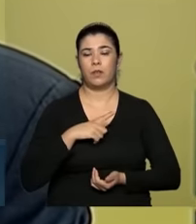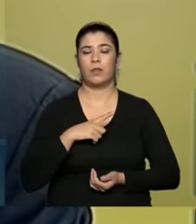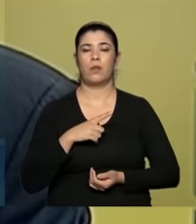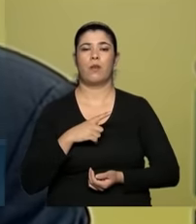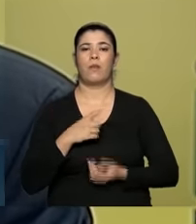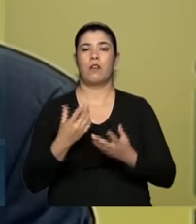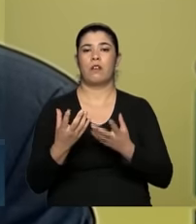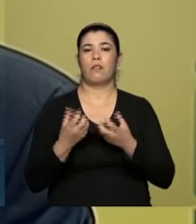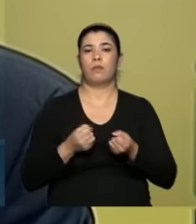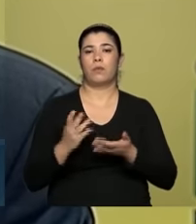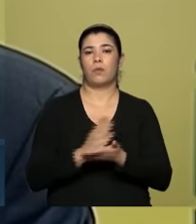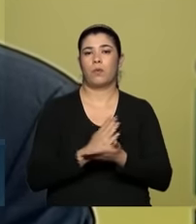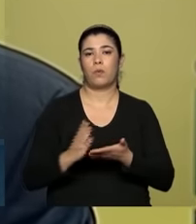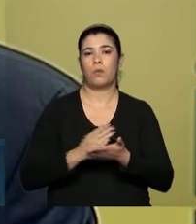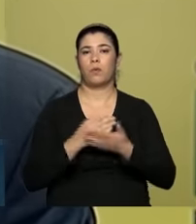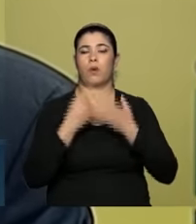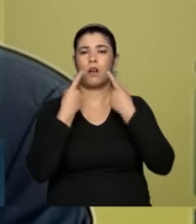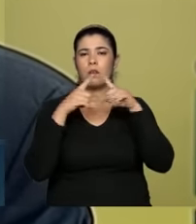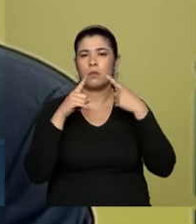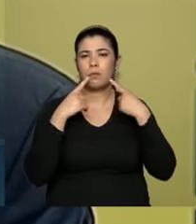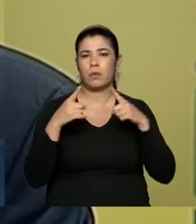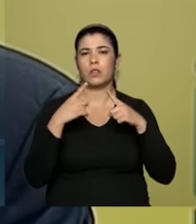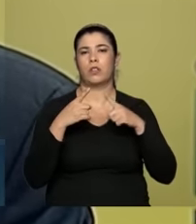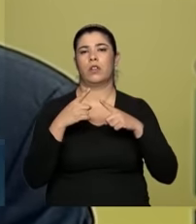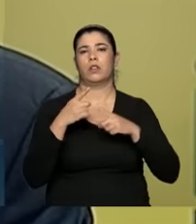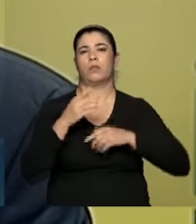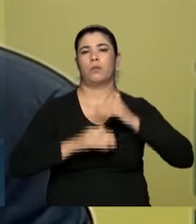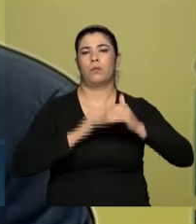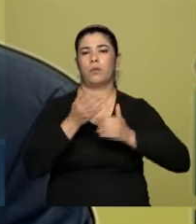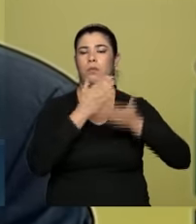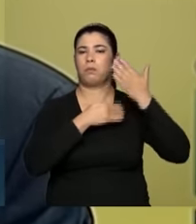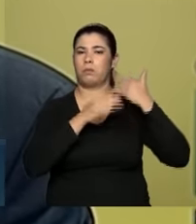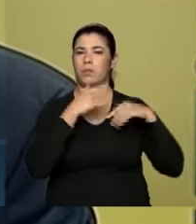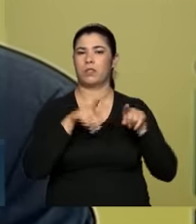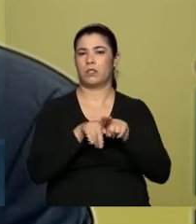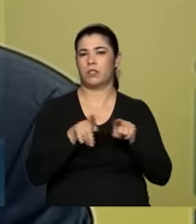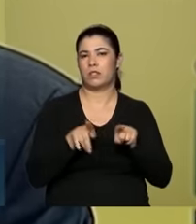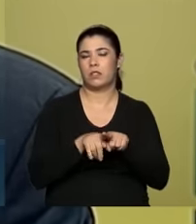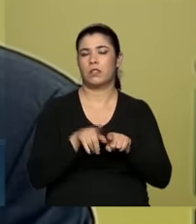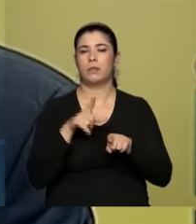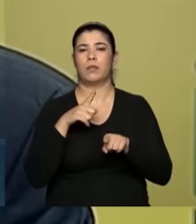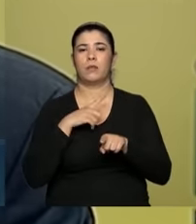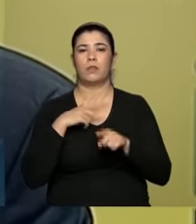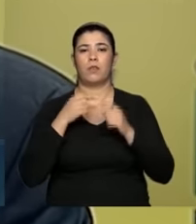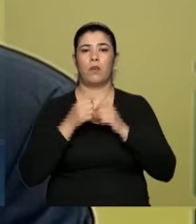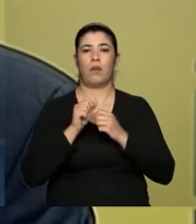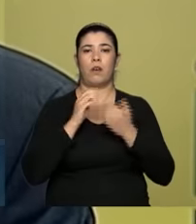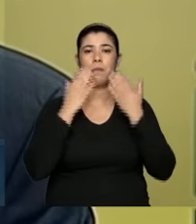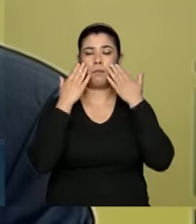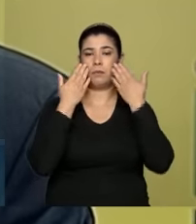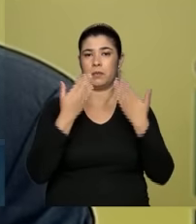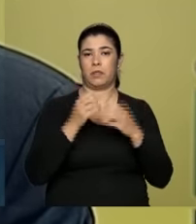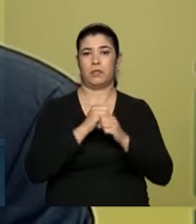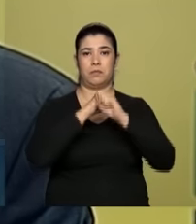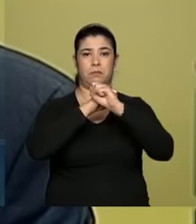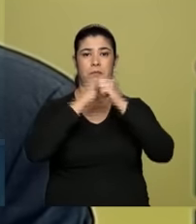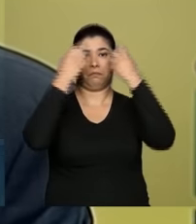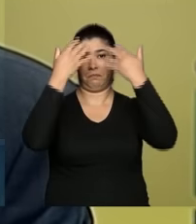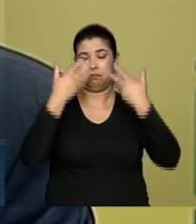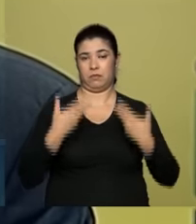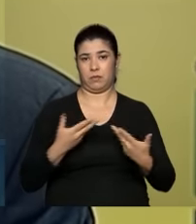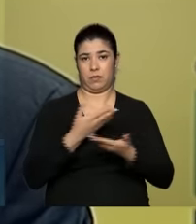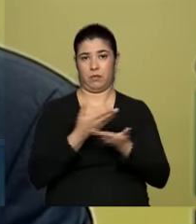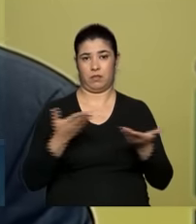verdade, ocorre a cursos anteriores ao programa Mais Médicos, mas vamos fazer uma exposição de alguns critérios,